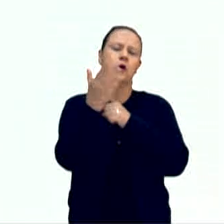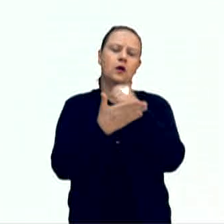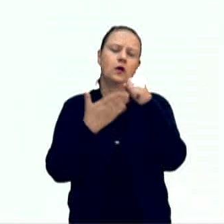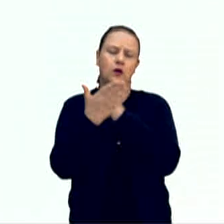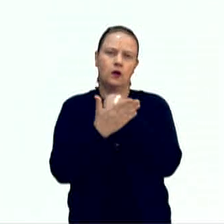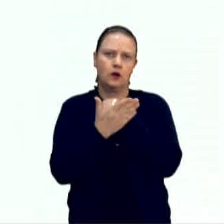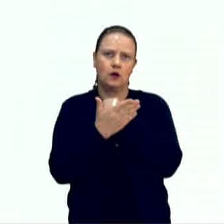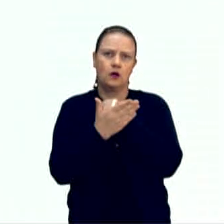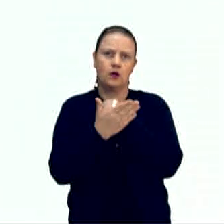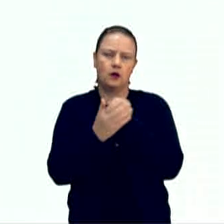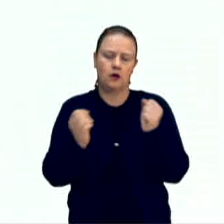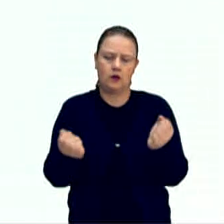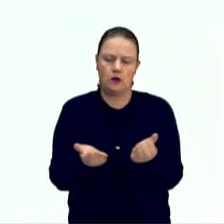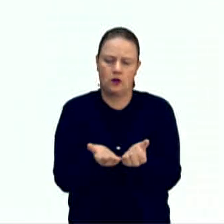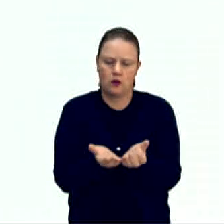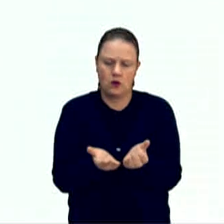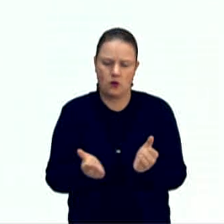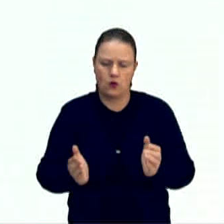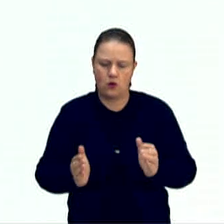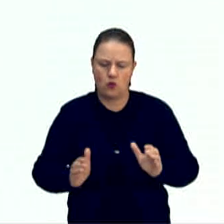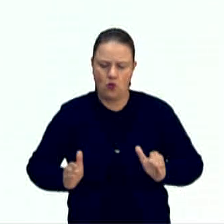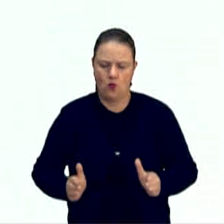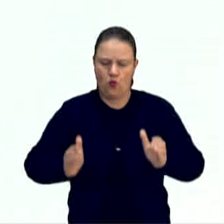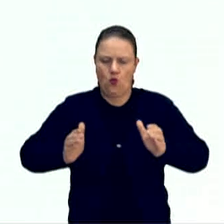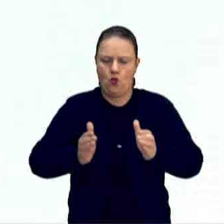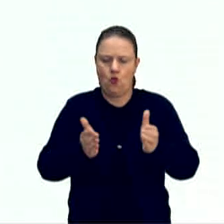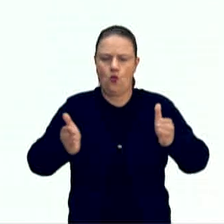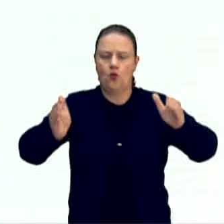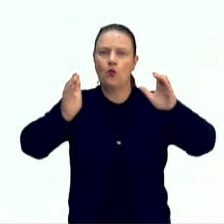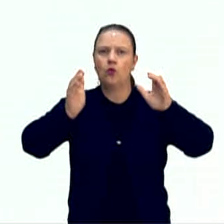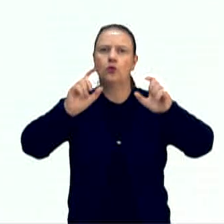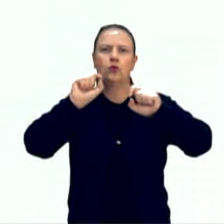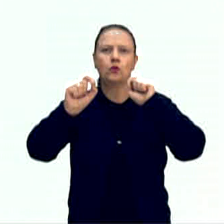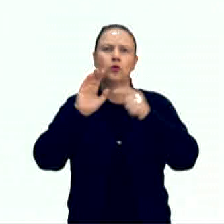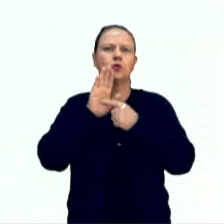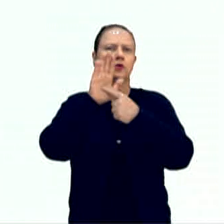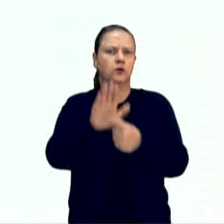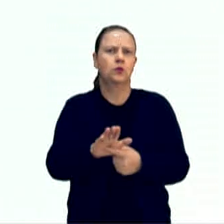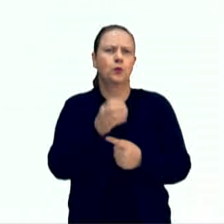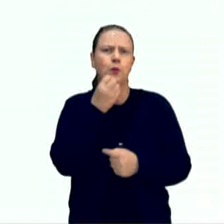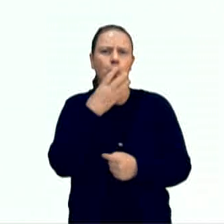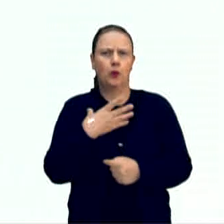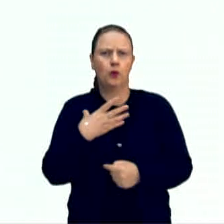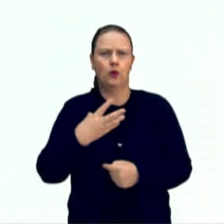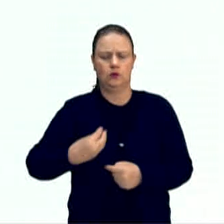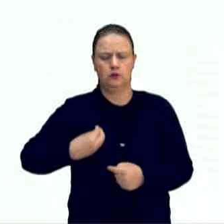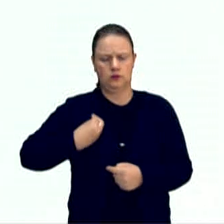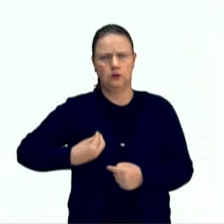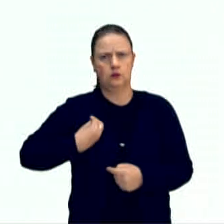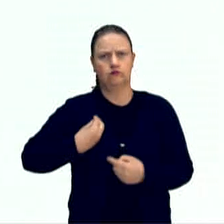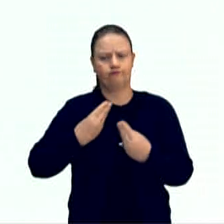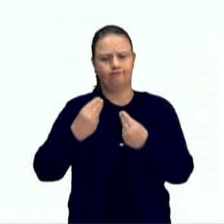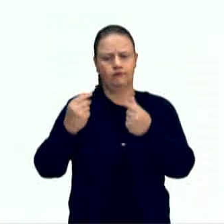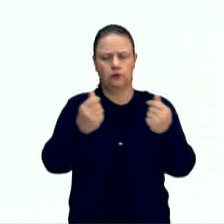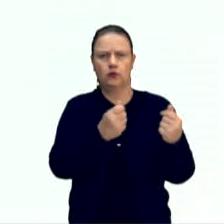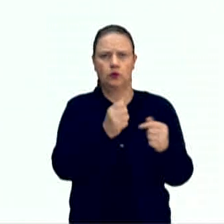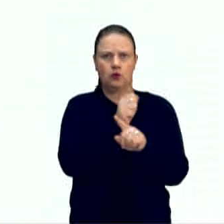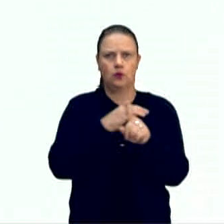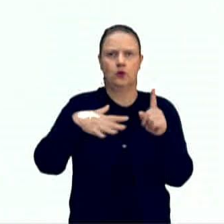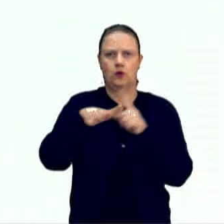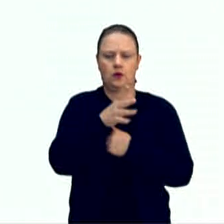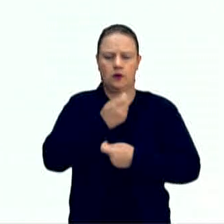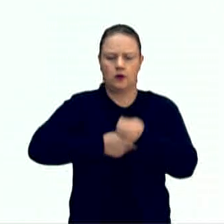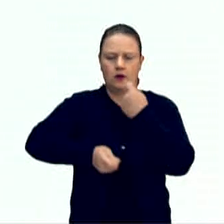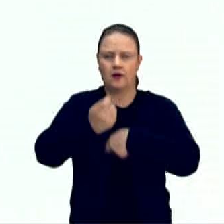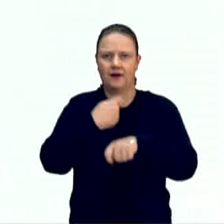pirâmide é mais estreita e a expectativa de vida elevada, indicando bom nível socioeconômico? Vou dar um tempinho,